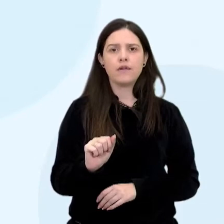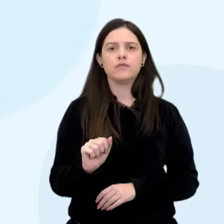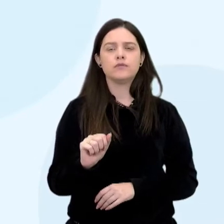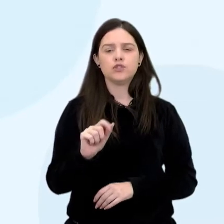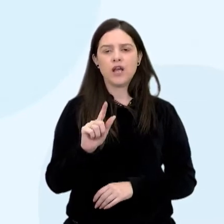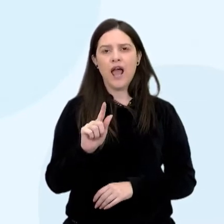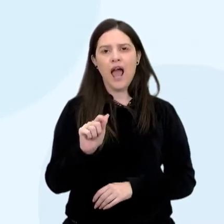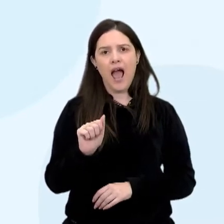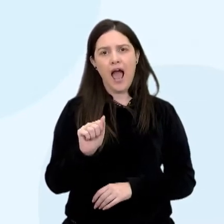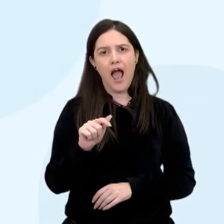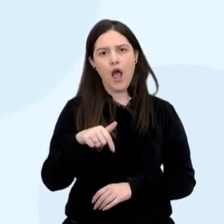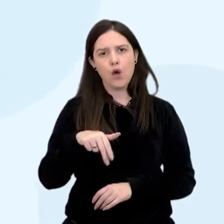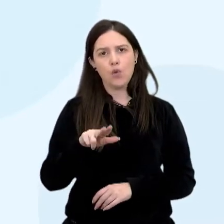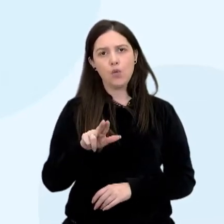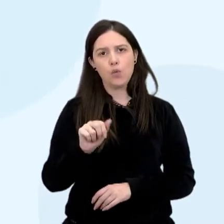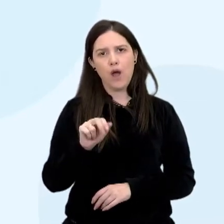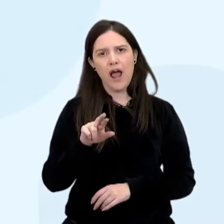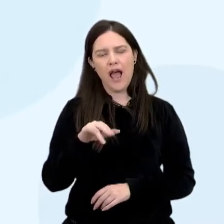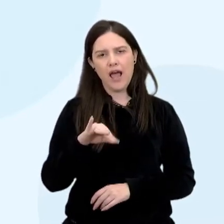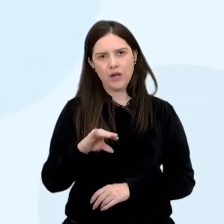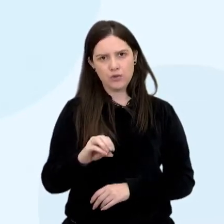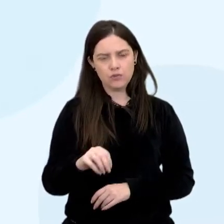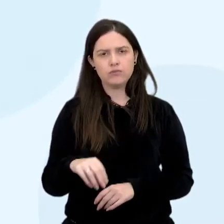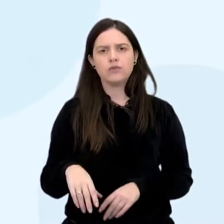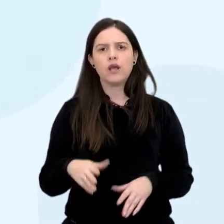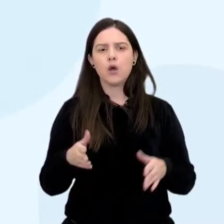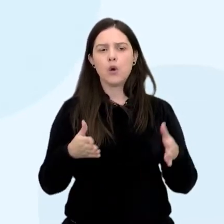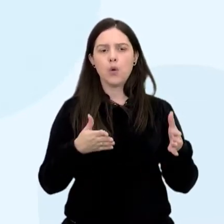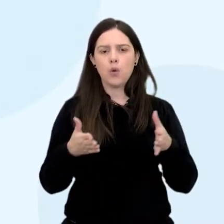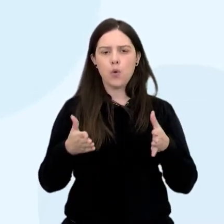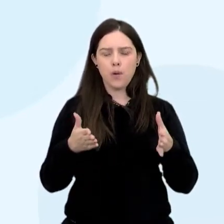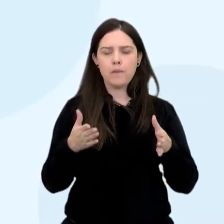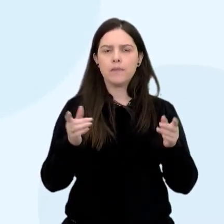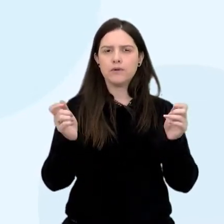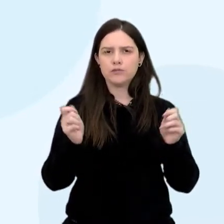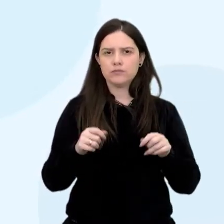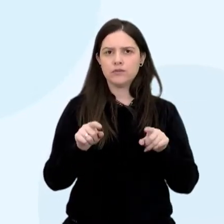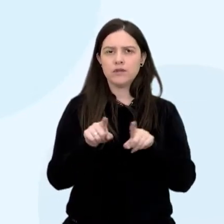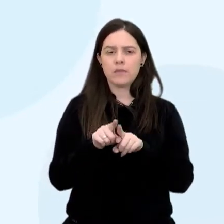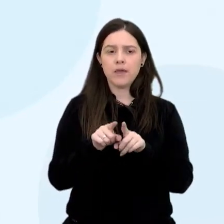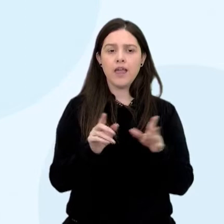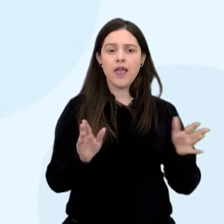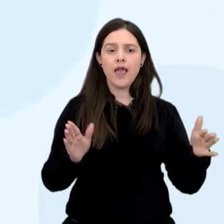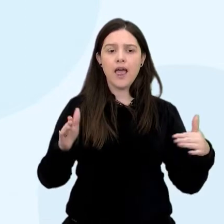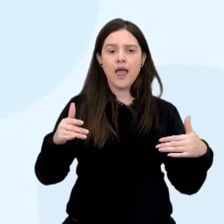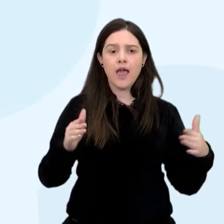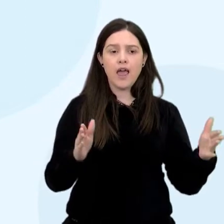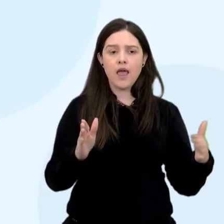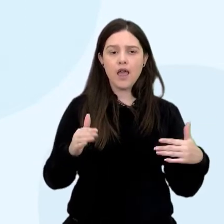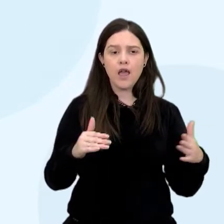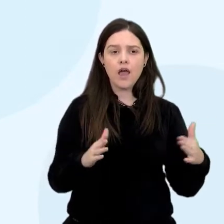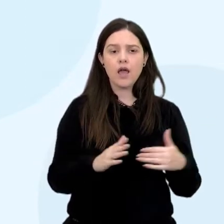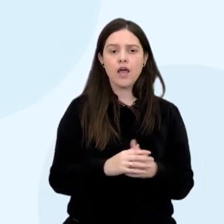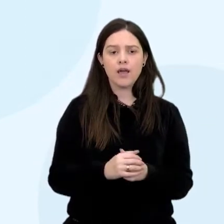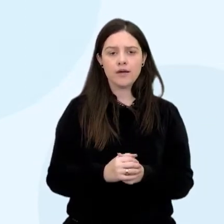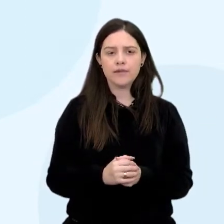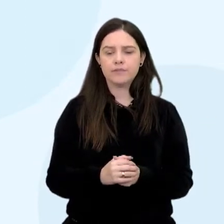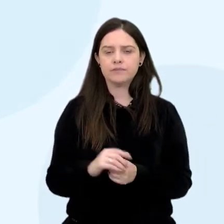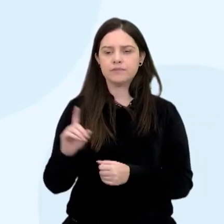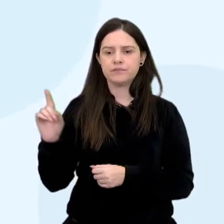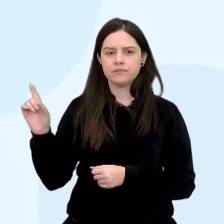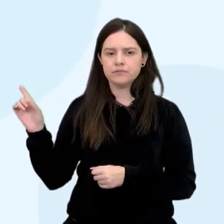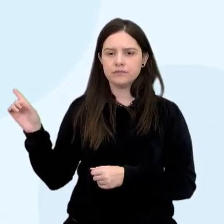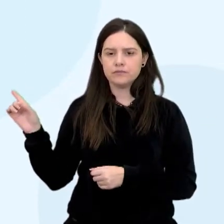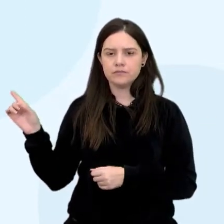aquário, né? Vai ter que ser ligada na tomada. Uma caixa de isopor, ó, em volta dessa caixa aqui foi recoberto com